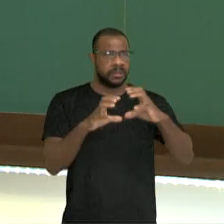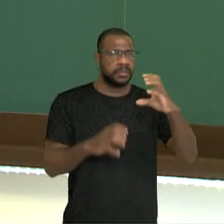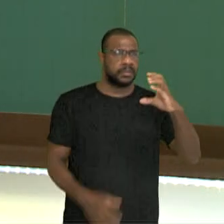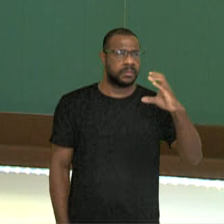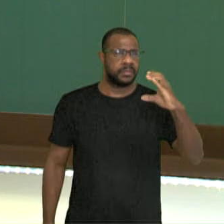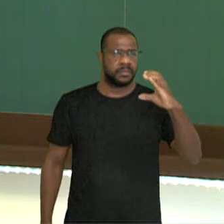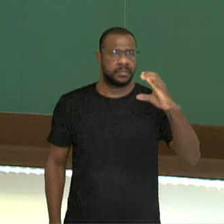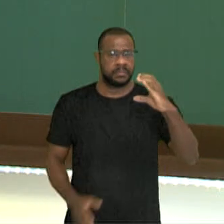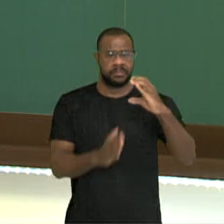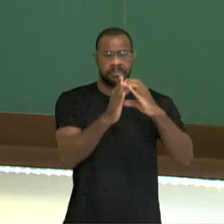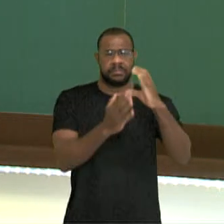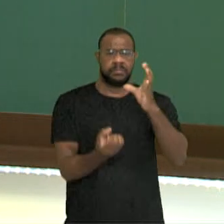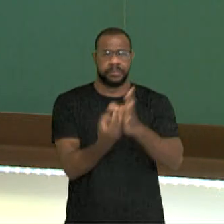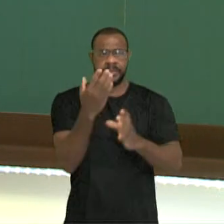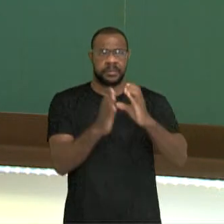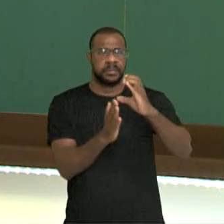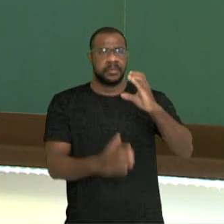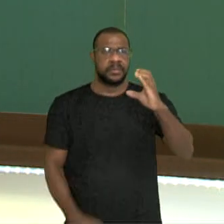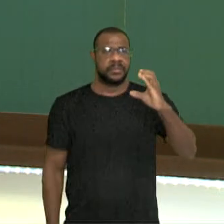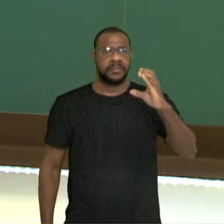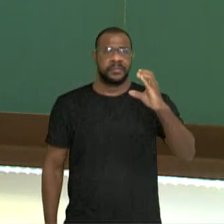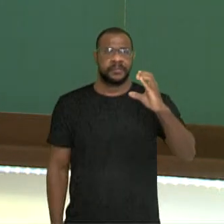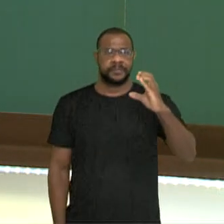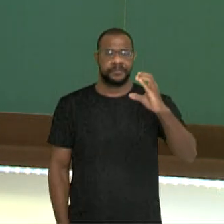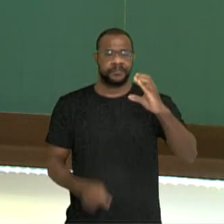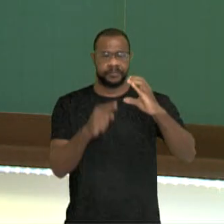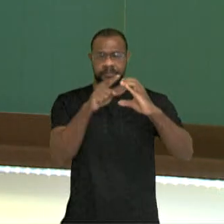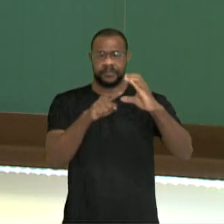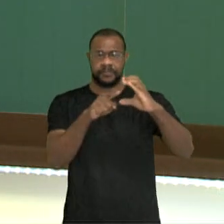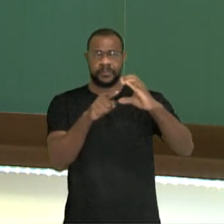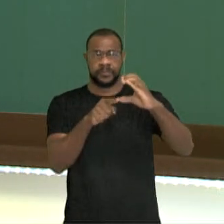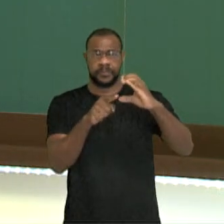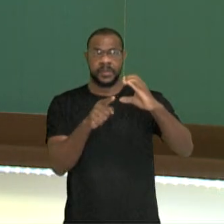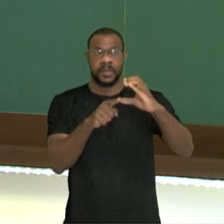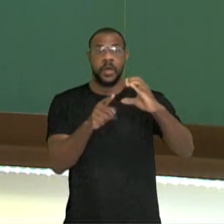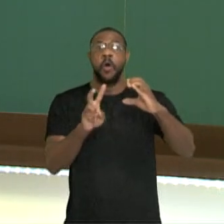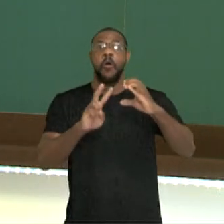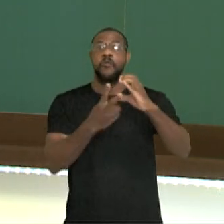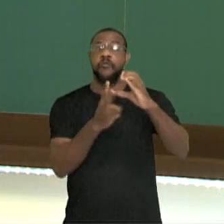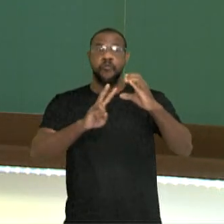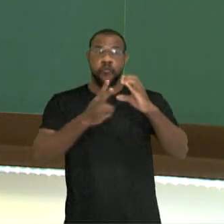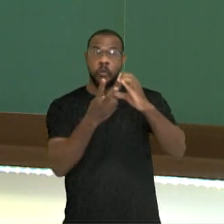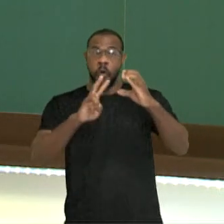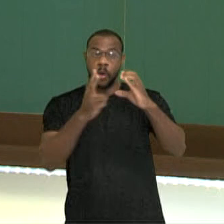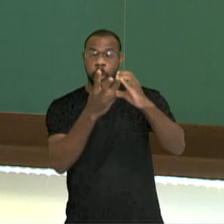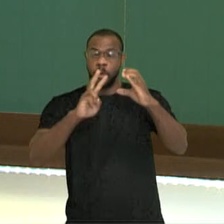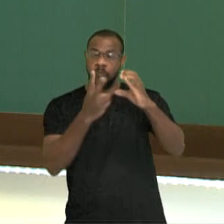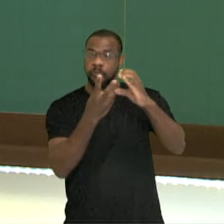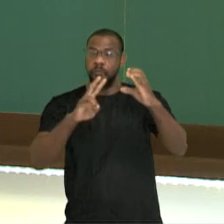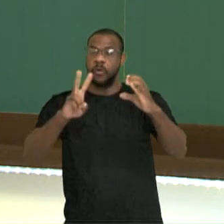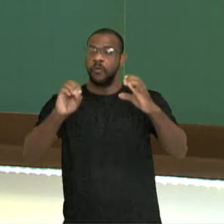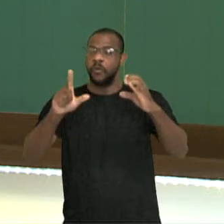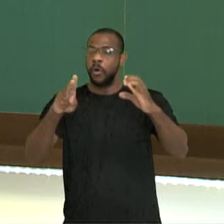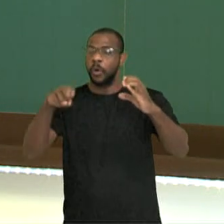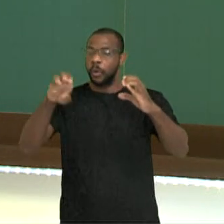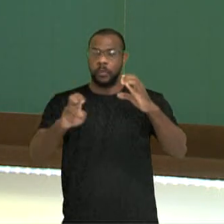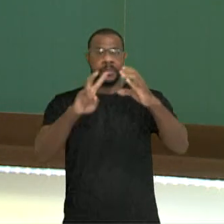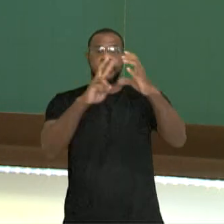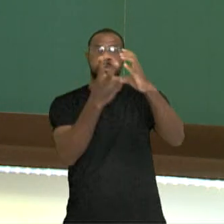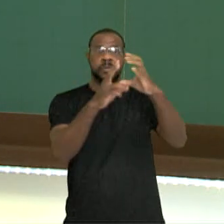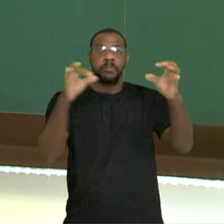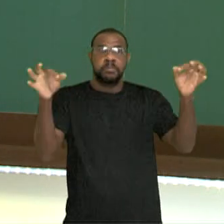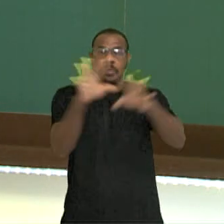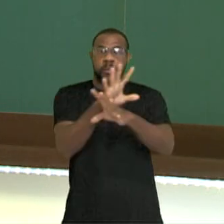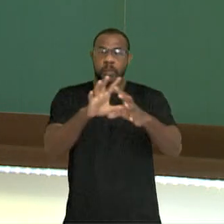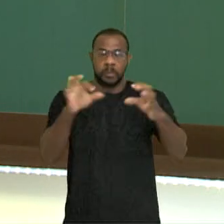figura gerada exatamente pelo semicírculo. Então, daí, o volume aqui vai ser todo o giro completo ali,